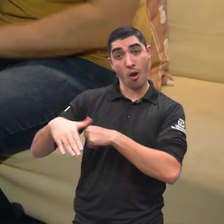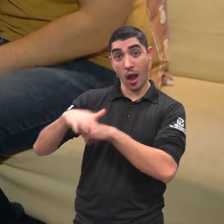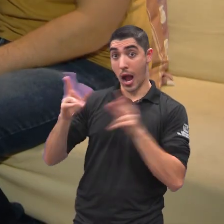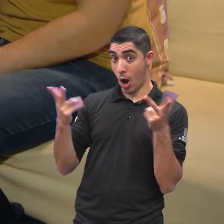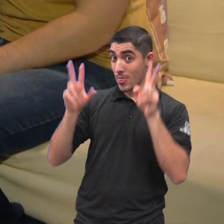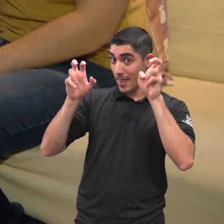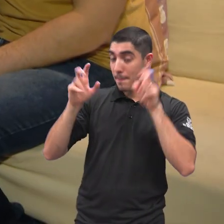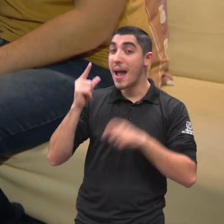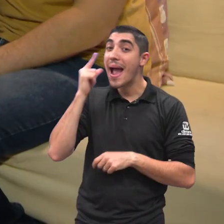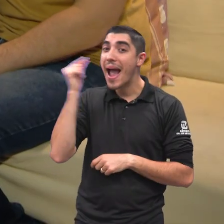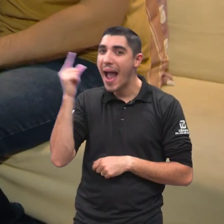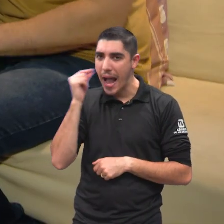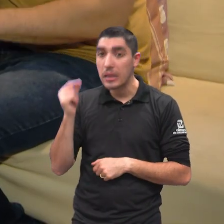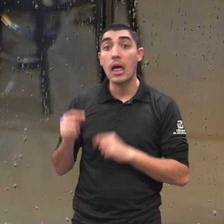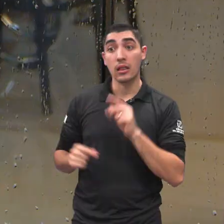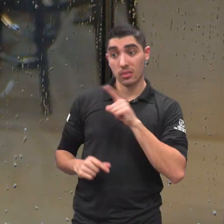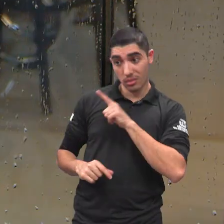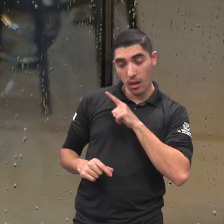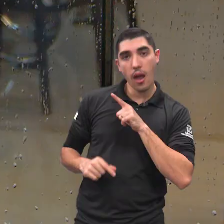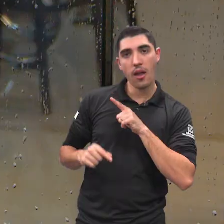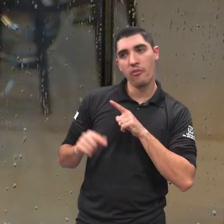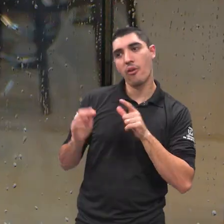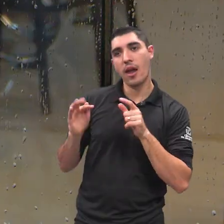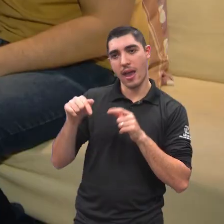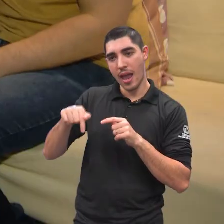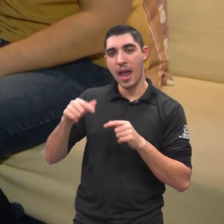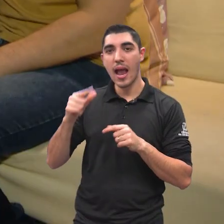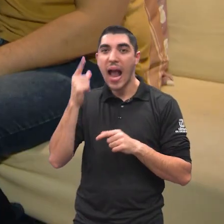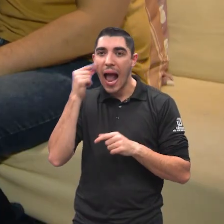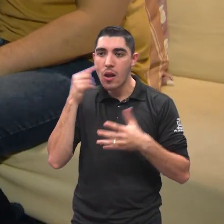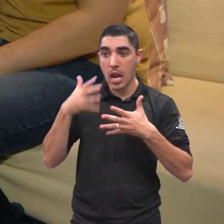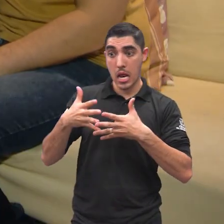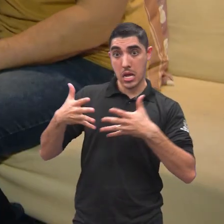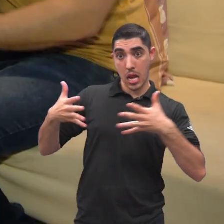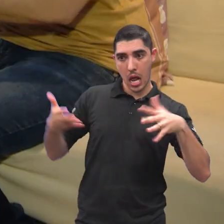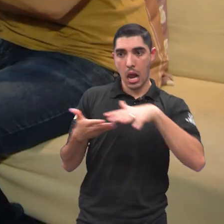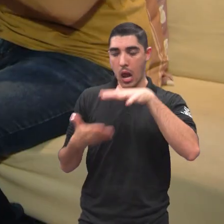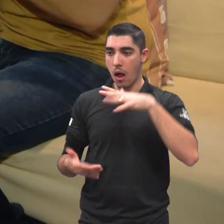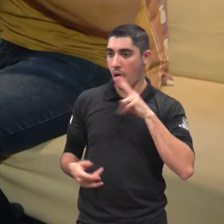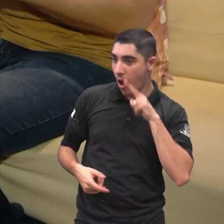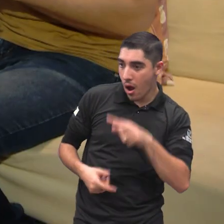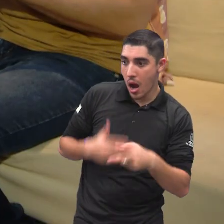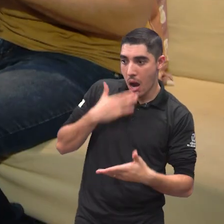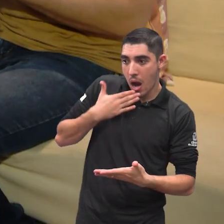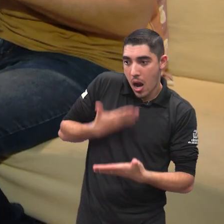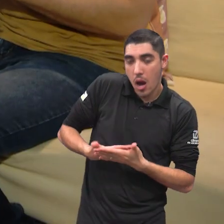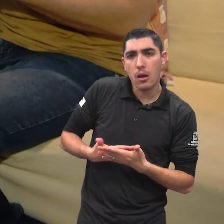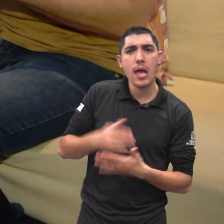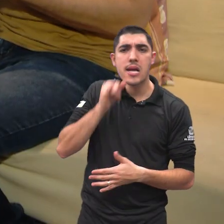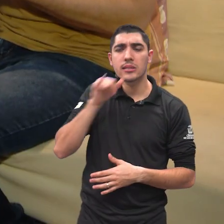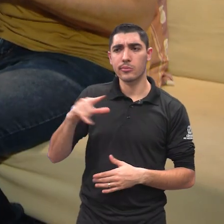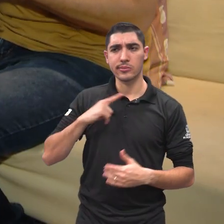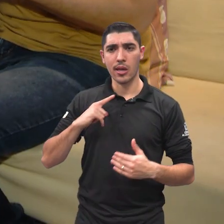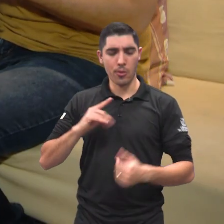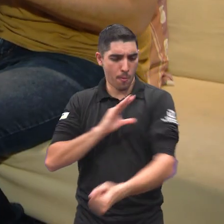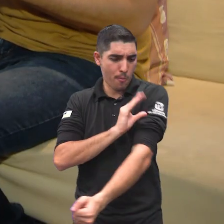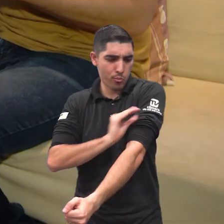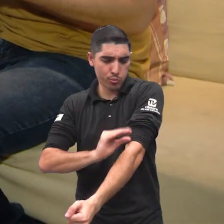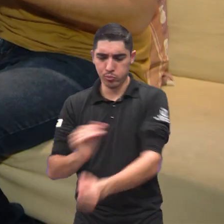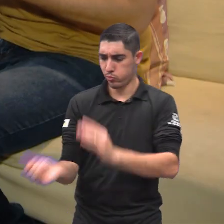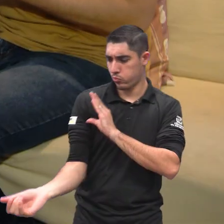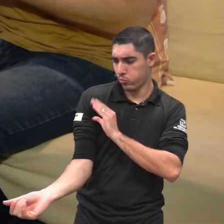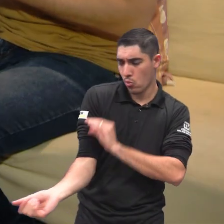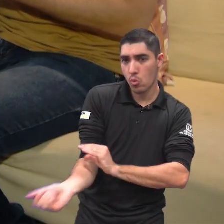Elisa, a gente viu que os gatos aqui da família são grandões, chamam a atenção. Aquilo que a gente falou dos cães em relação à